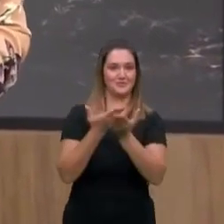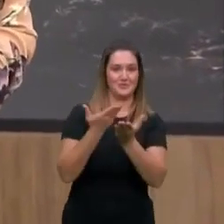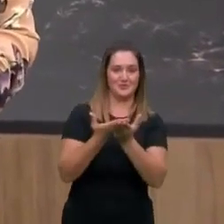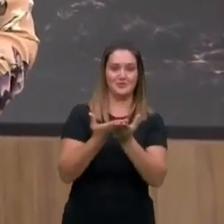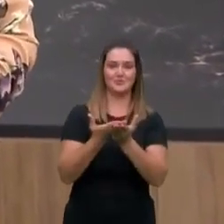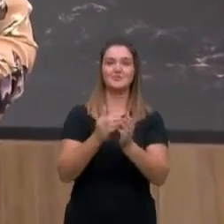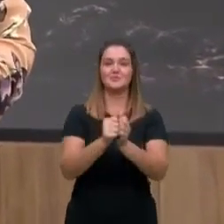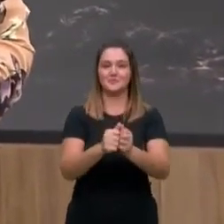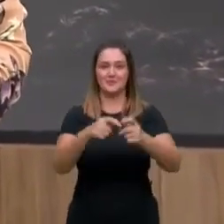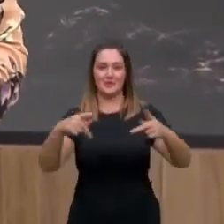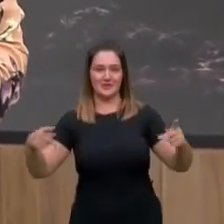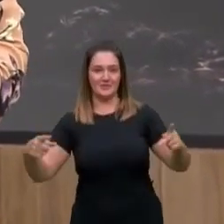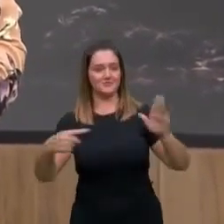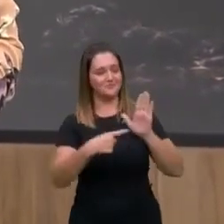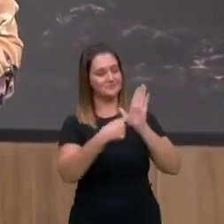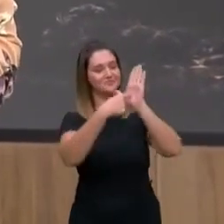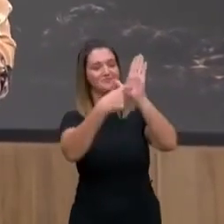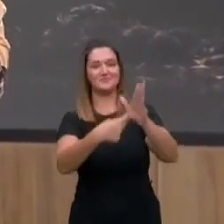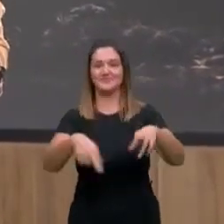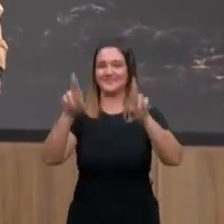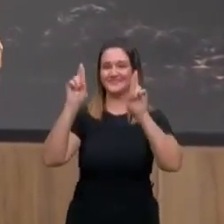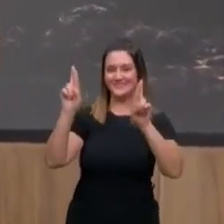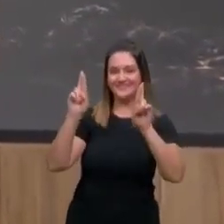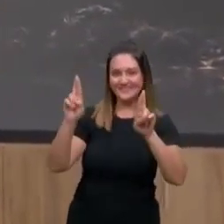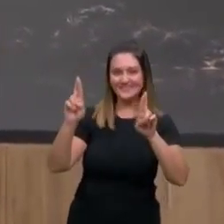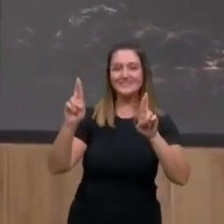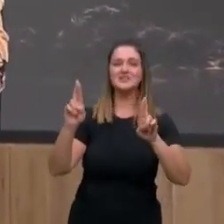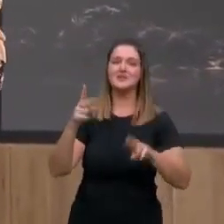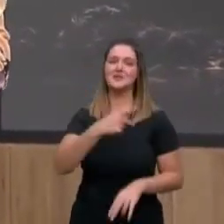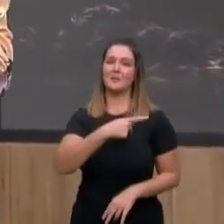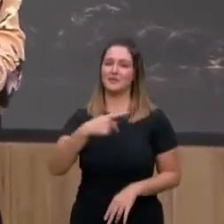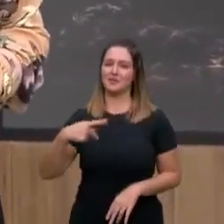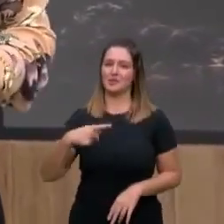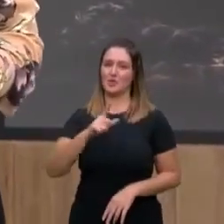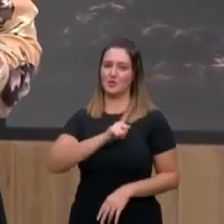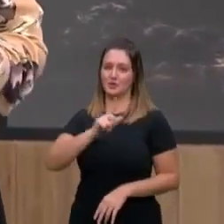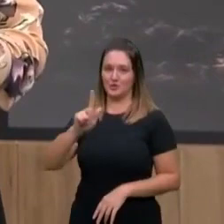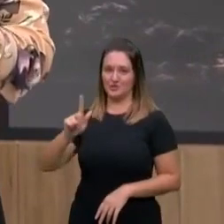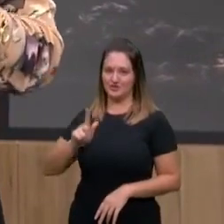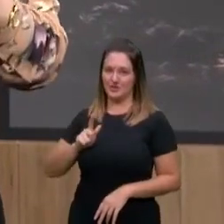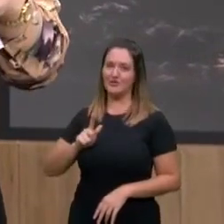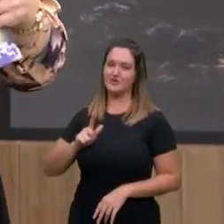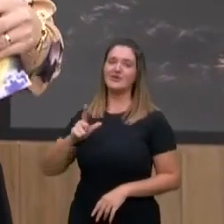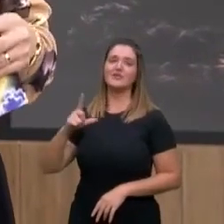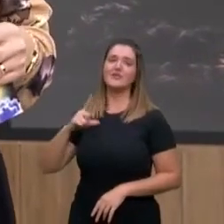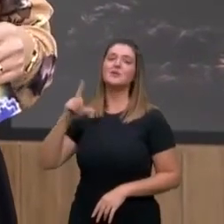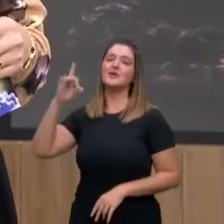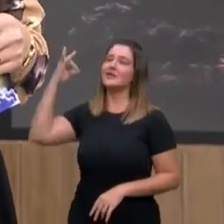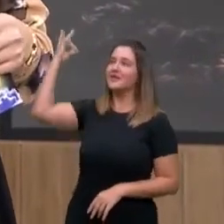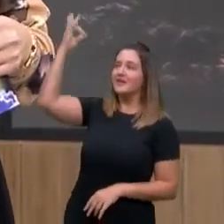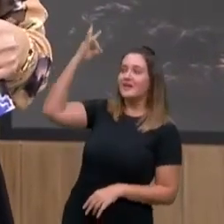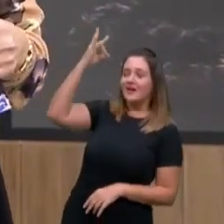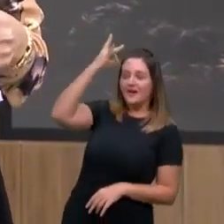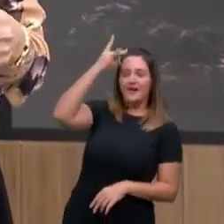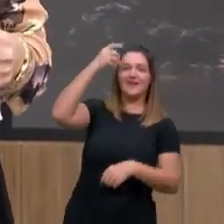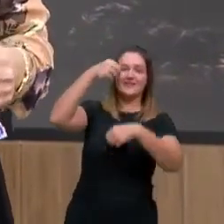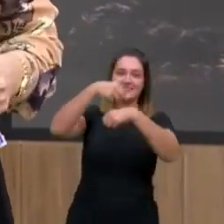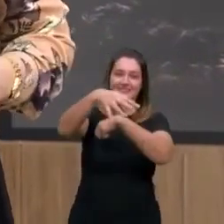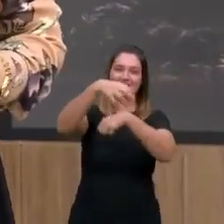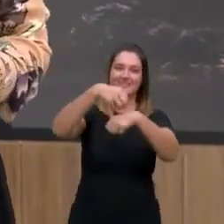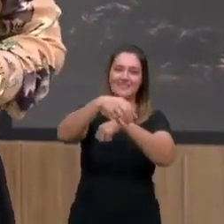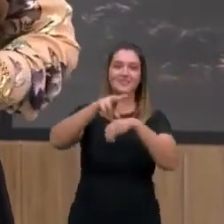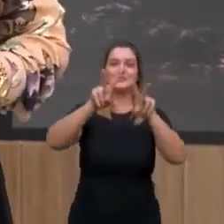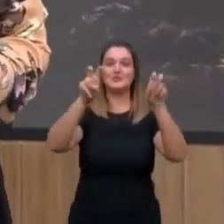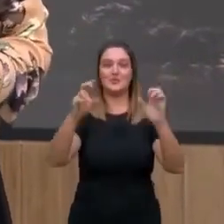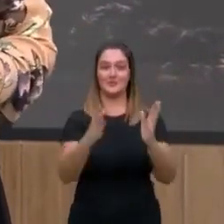bíblica Apocalipse, Revelações de Esperança. O pastor Luiz Gonçalves tem sido usado por Deus por aqui para nos